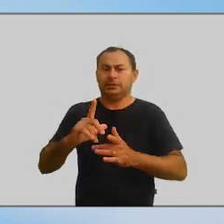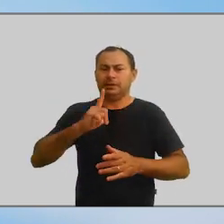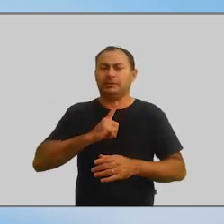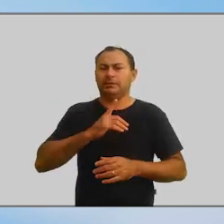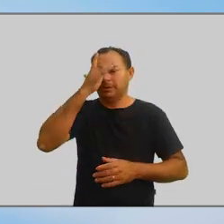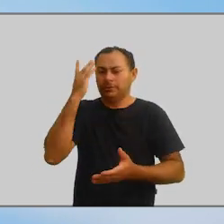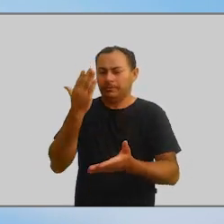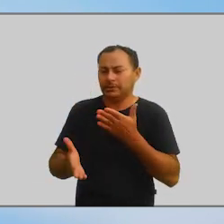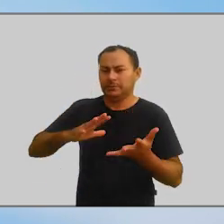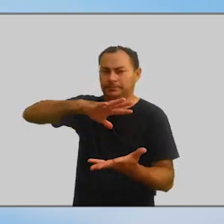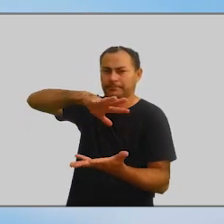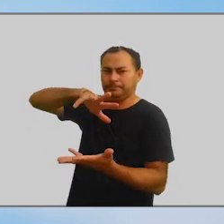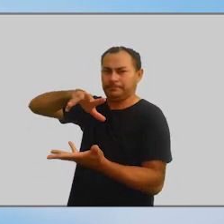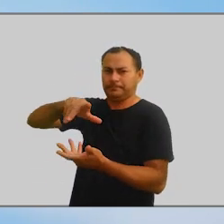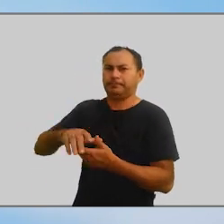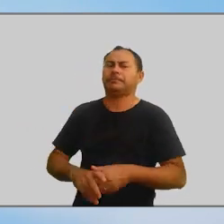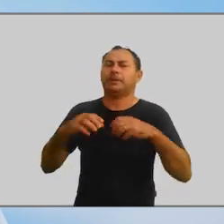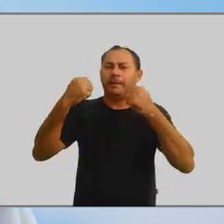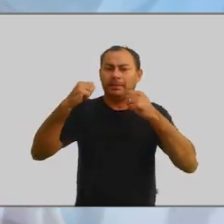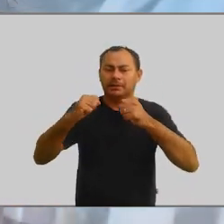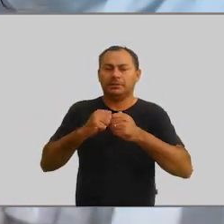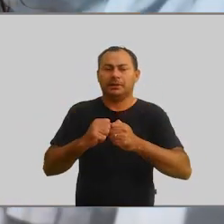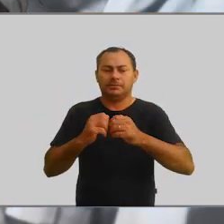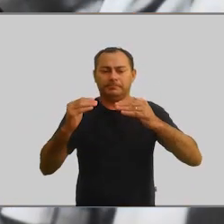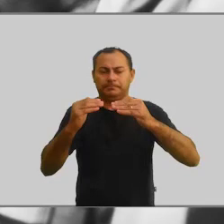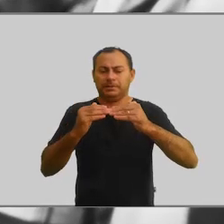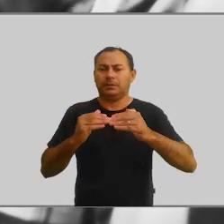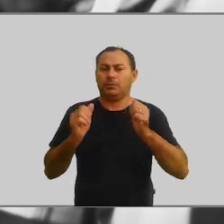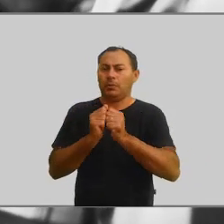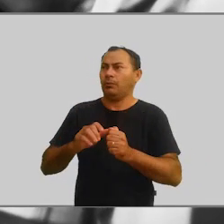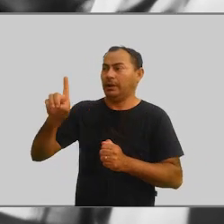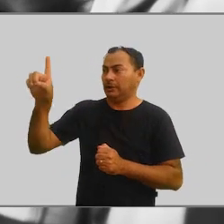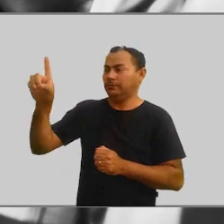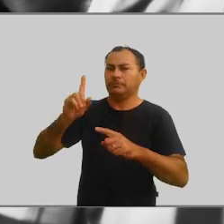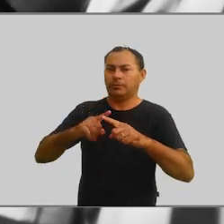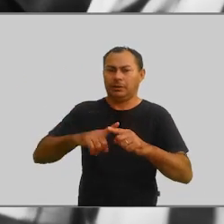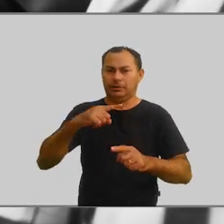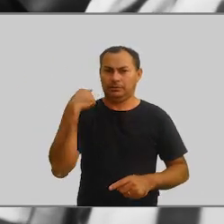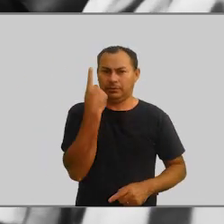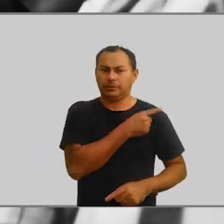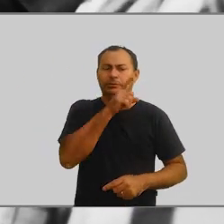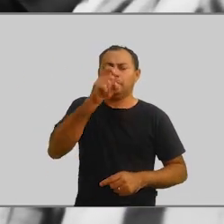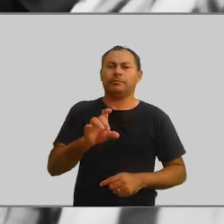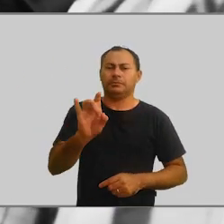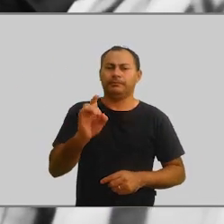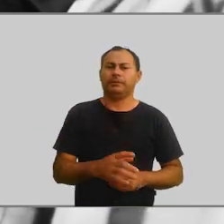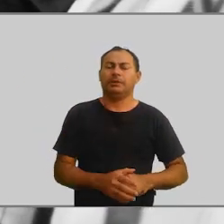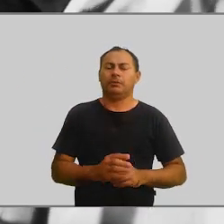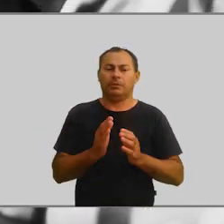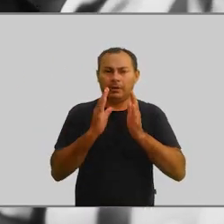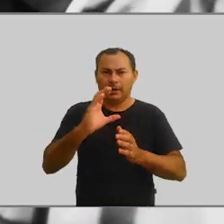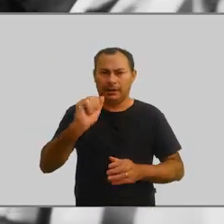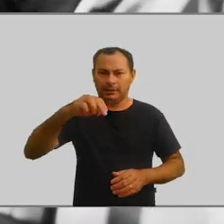Jesus tem para os perdidos deste mundo. Precisamos estar em alinhamento com Ele. E porque somos apenas